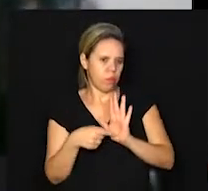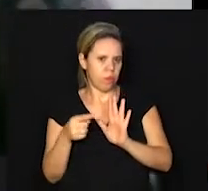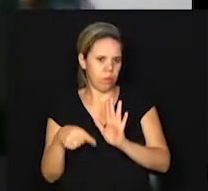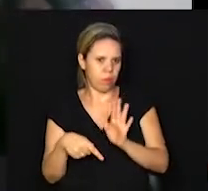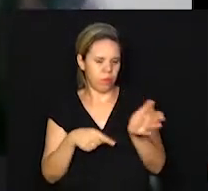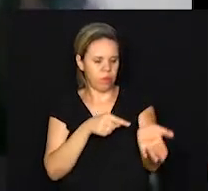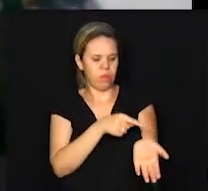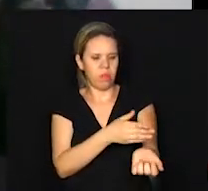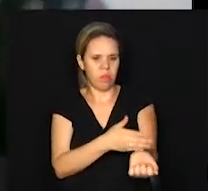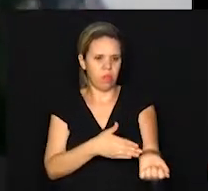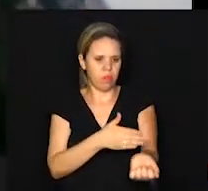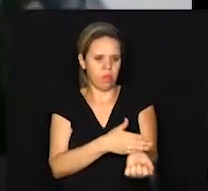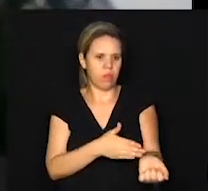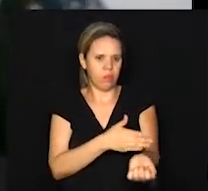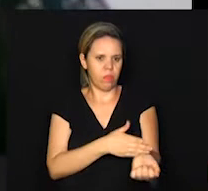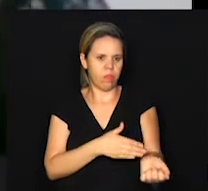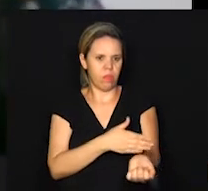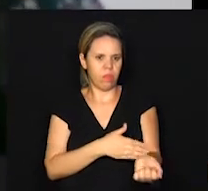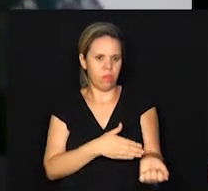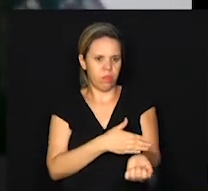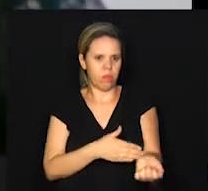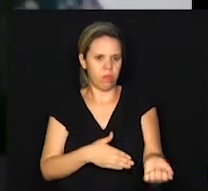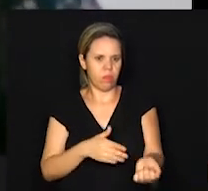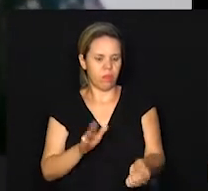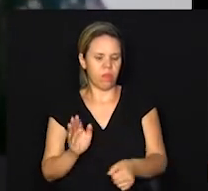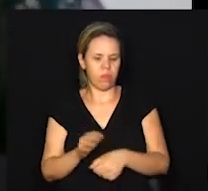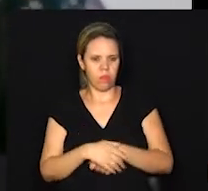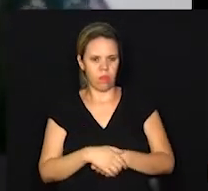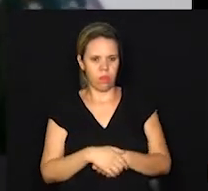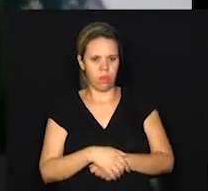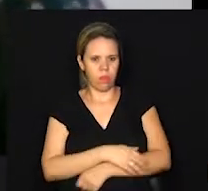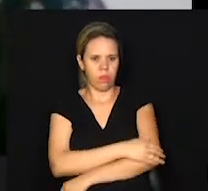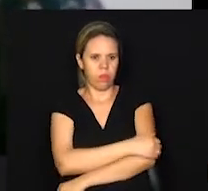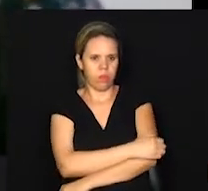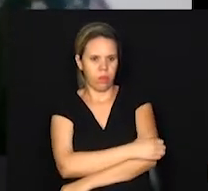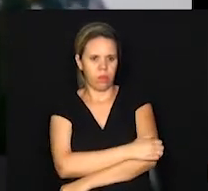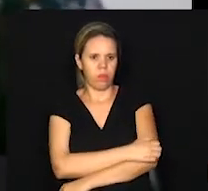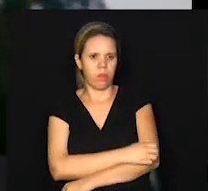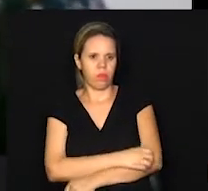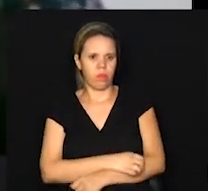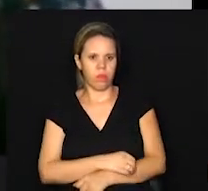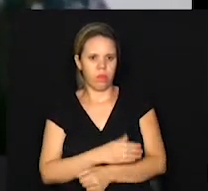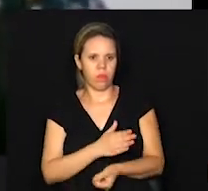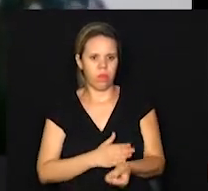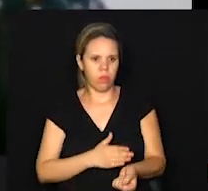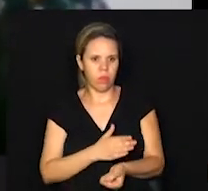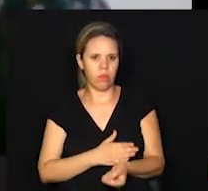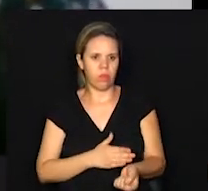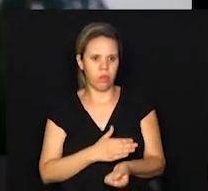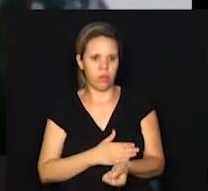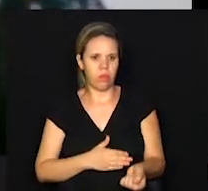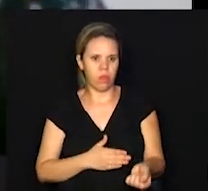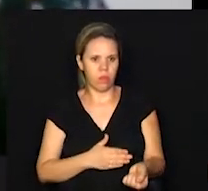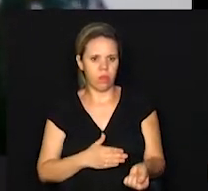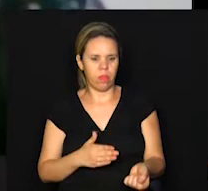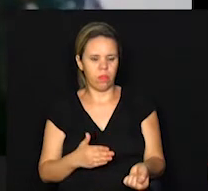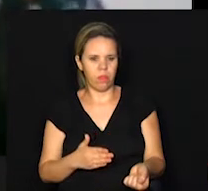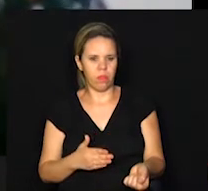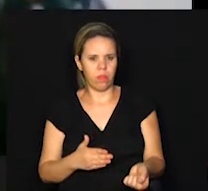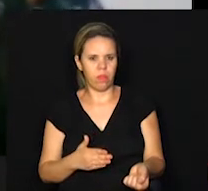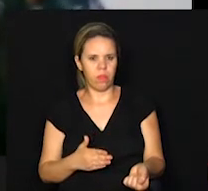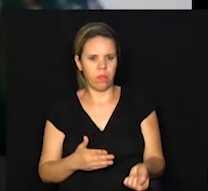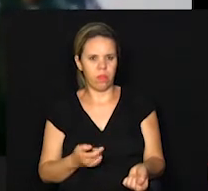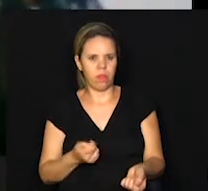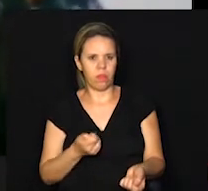pulsos cortados, com cortes de antecipação, aqueles cortes que eles dão quando eles estão a ponto